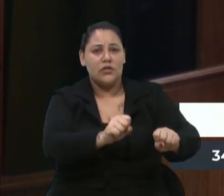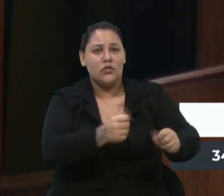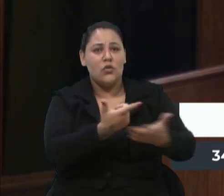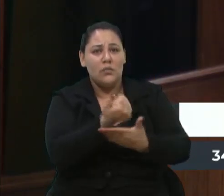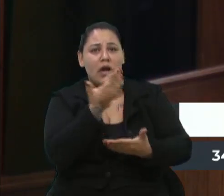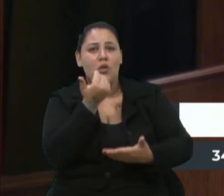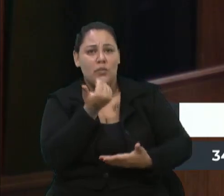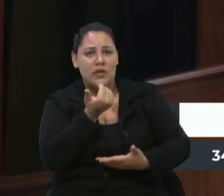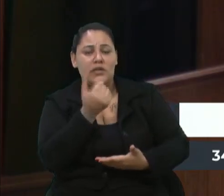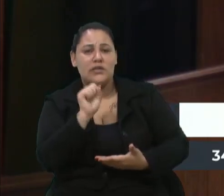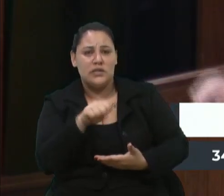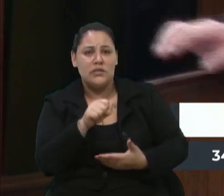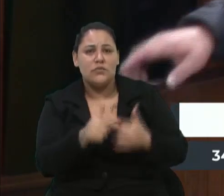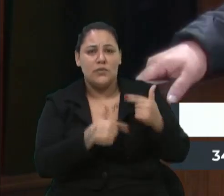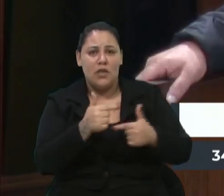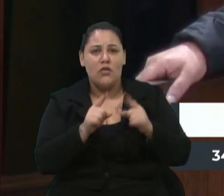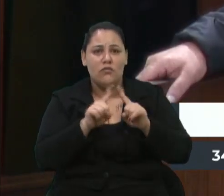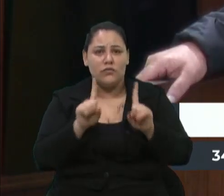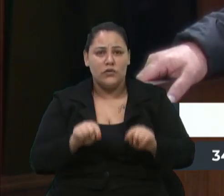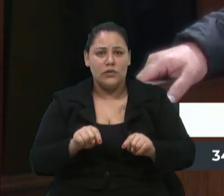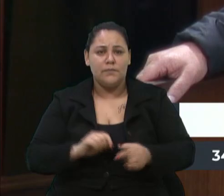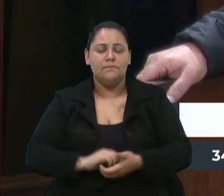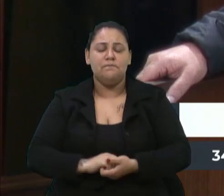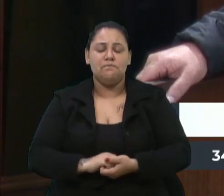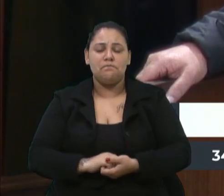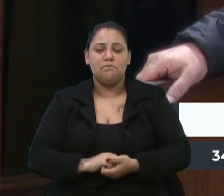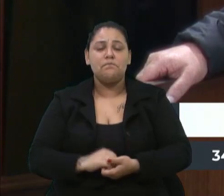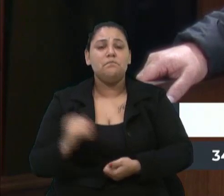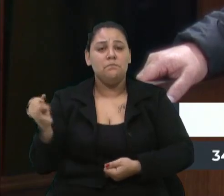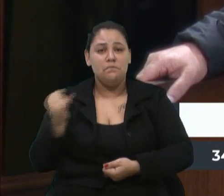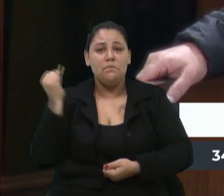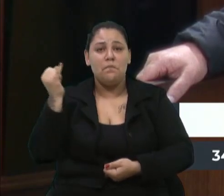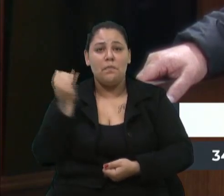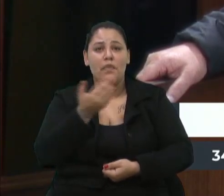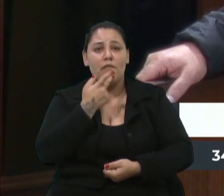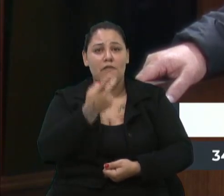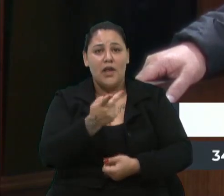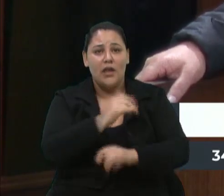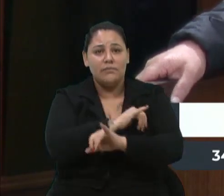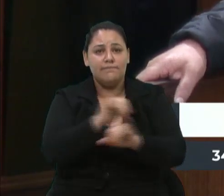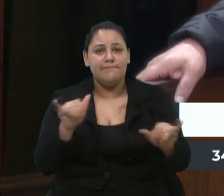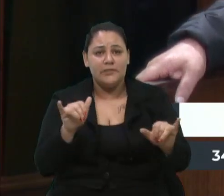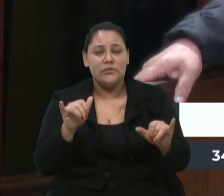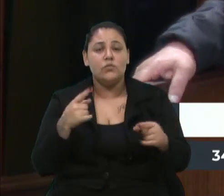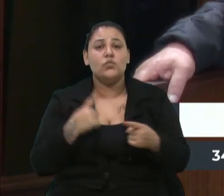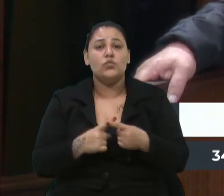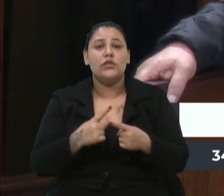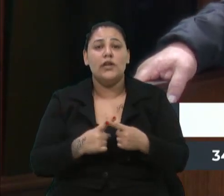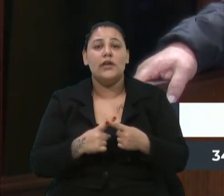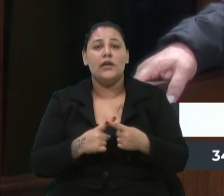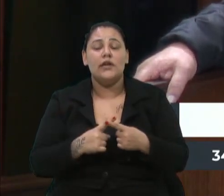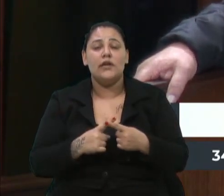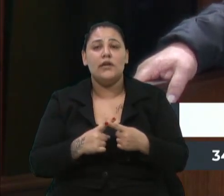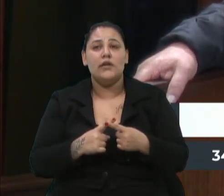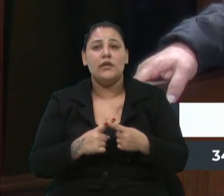mais para os trabalhadores. Então, é importante a gente dizer isso, porque esse foi um